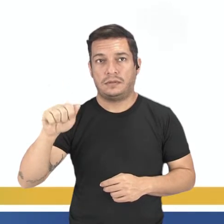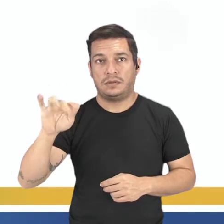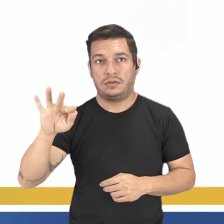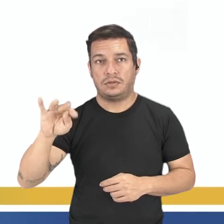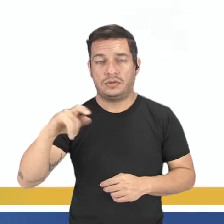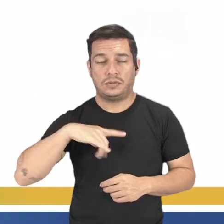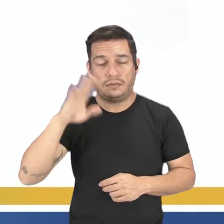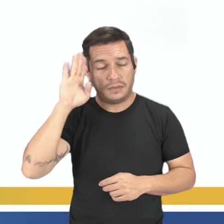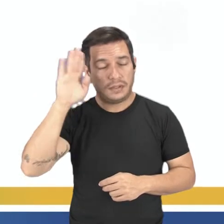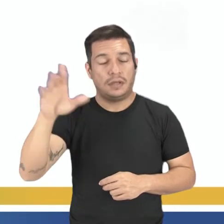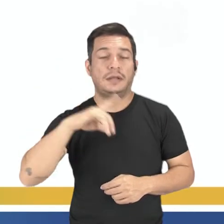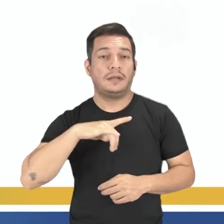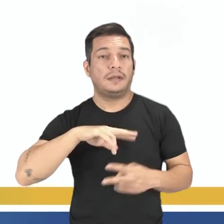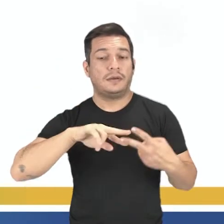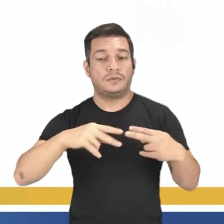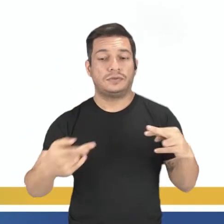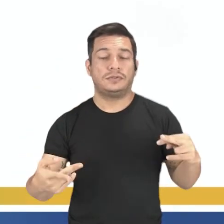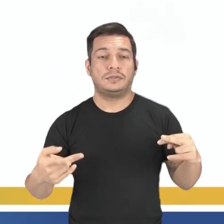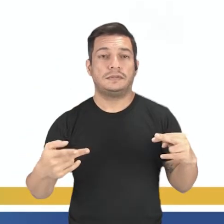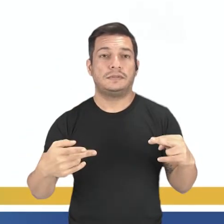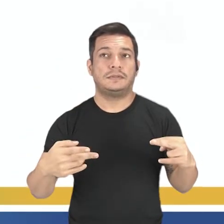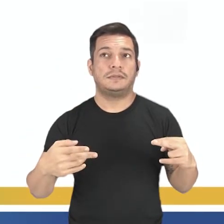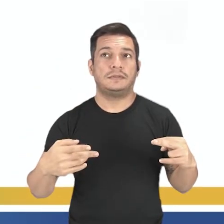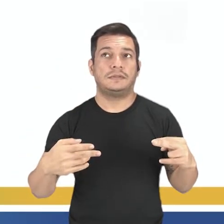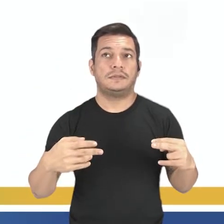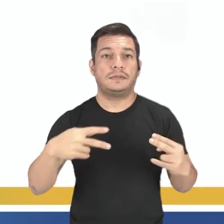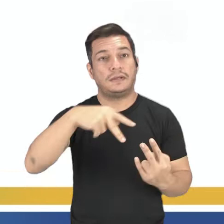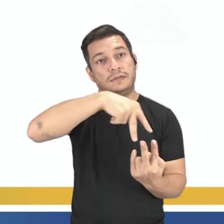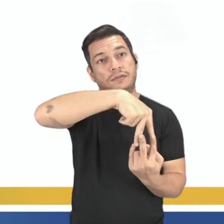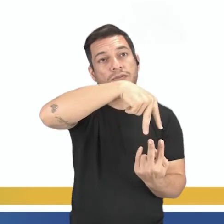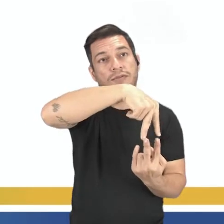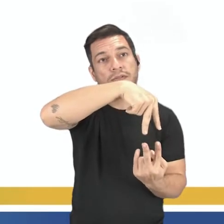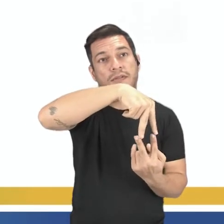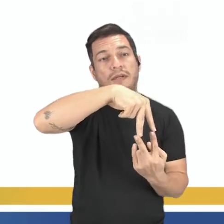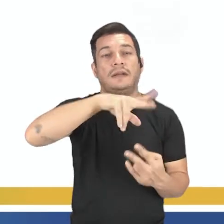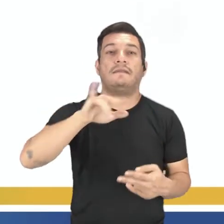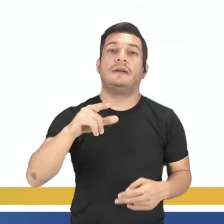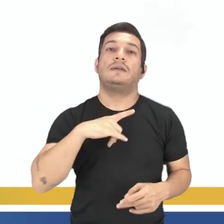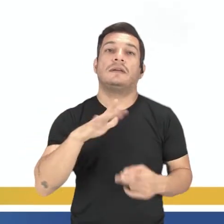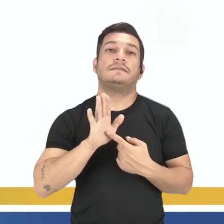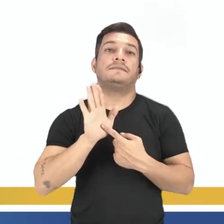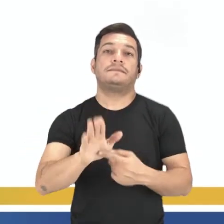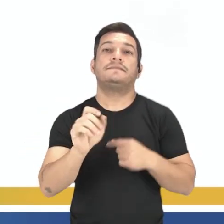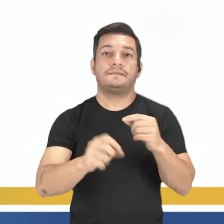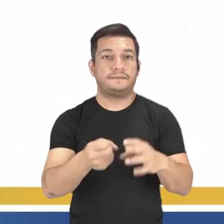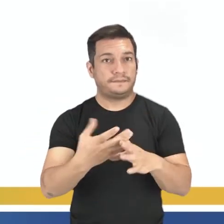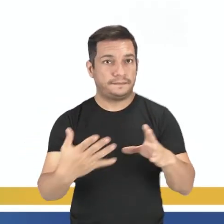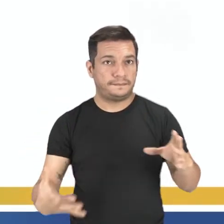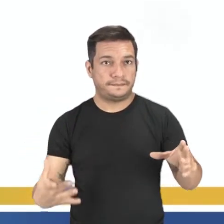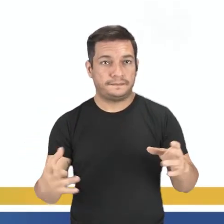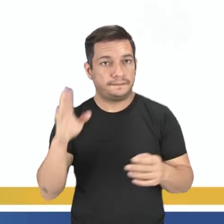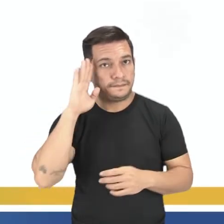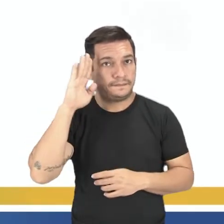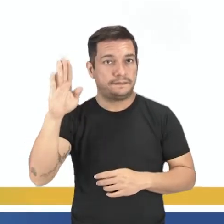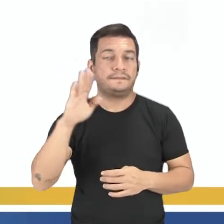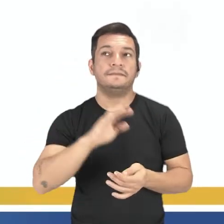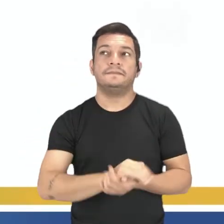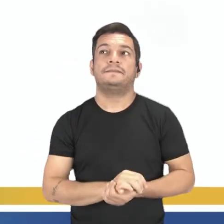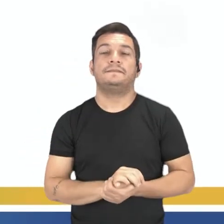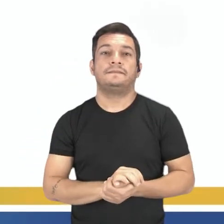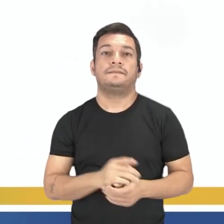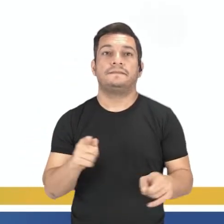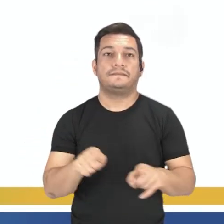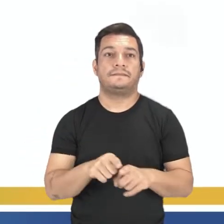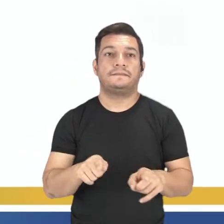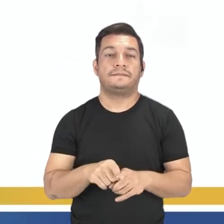quando você tem um gene dominante, significa que a presença dele vai determinar a característica principal. E a